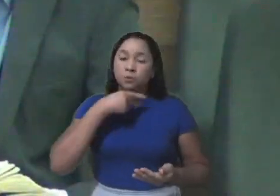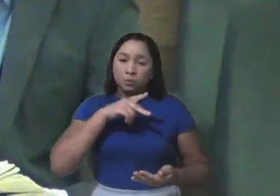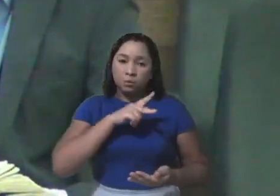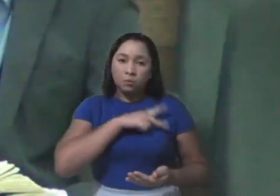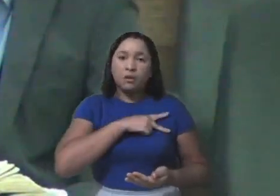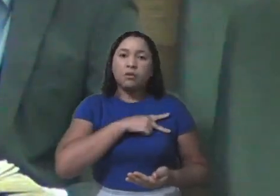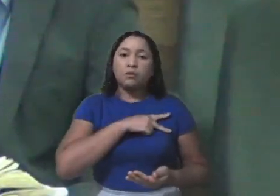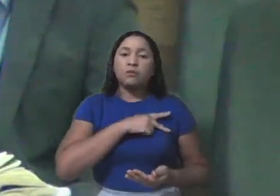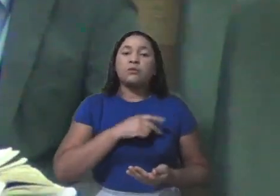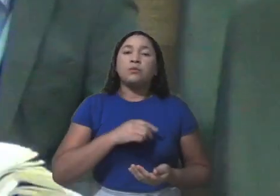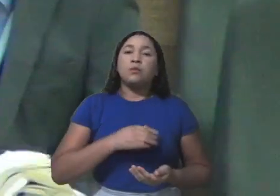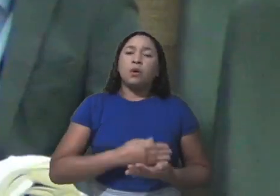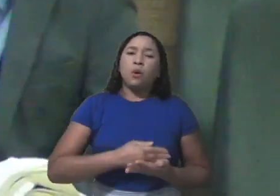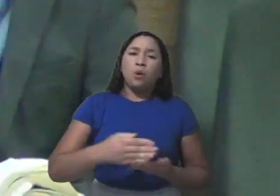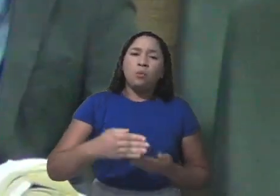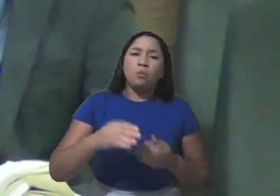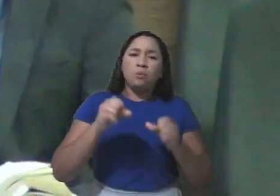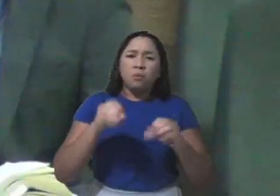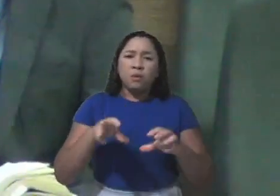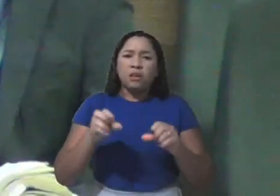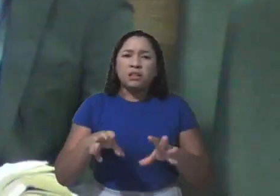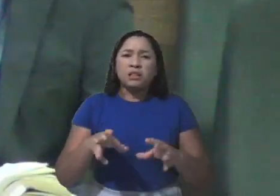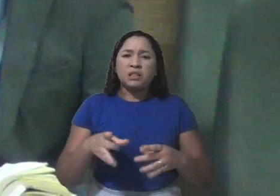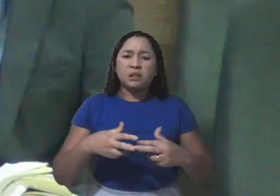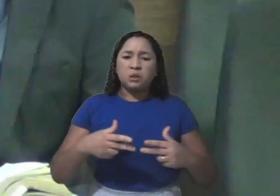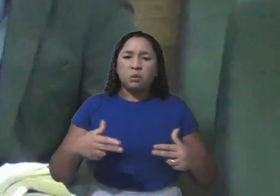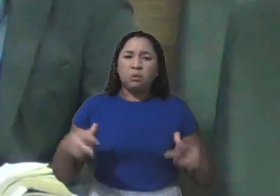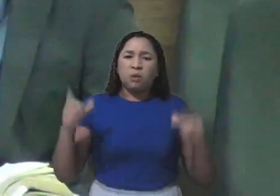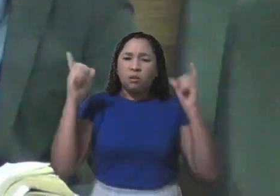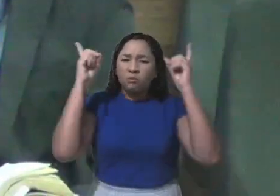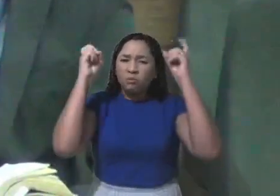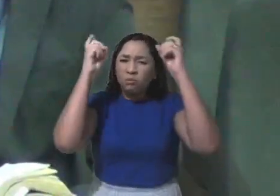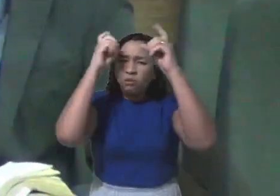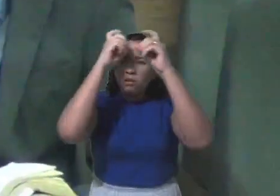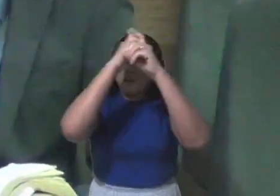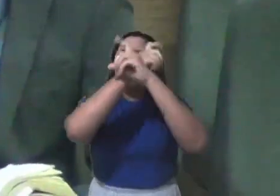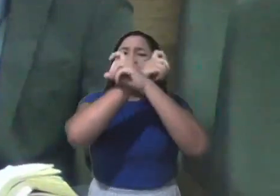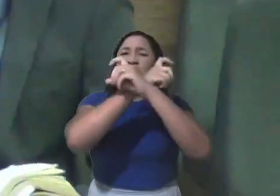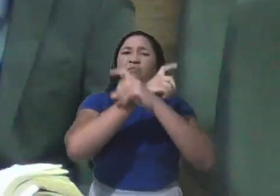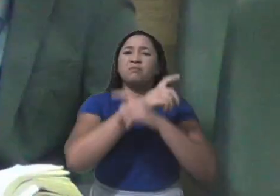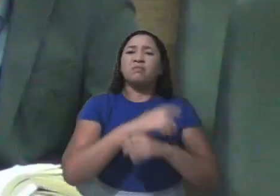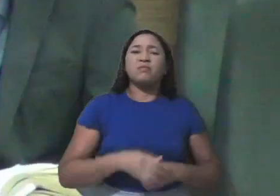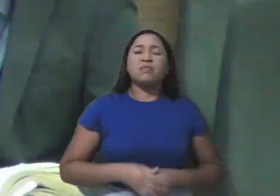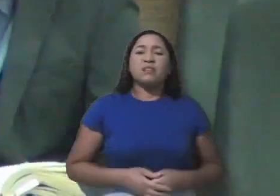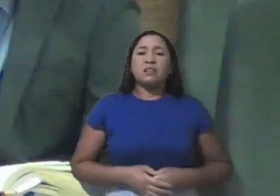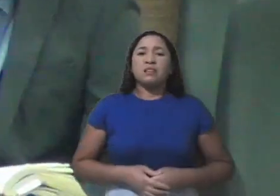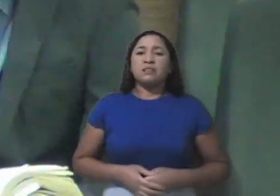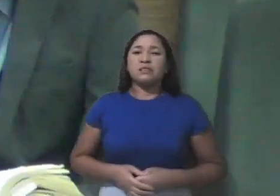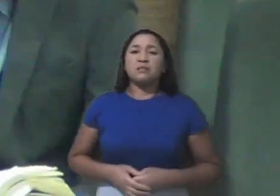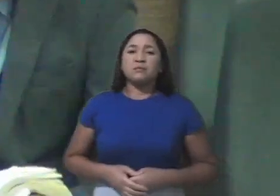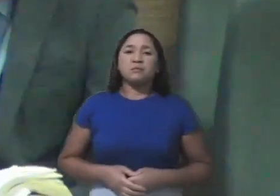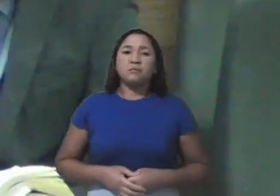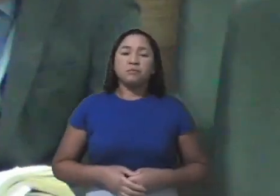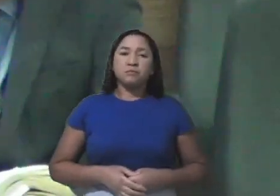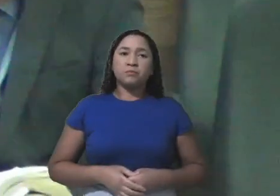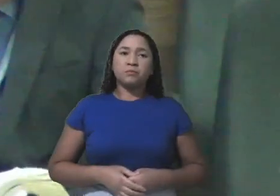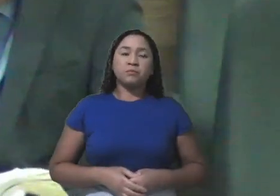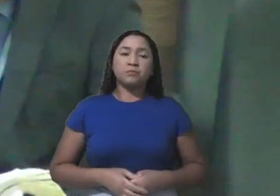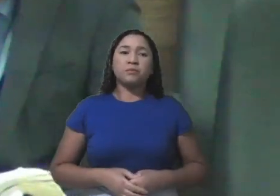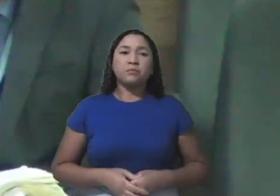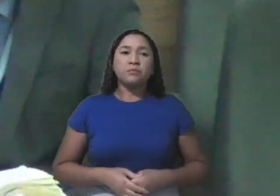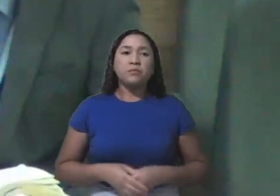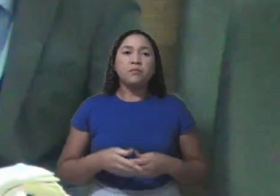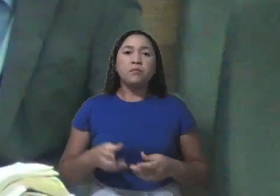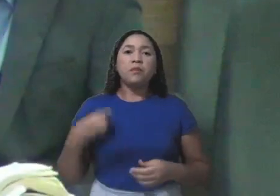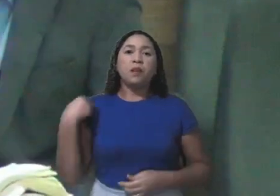mais difíceis, a partir da estrutura. Quando vamos construir uma